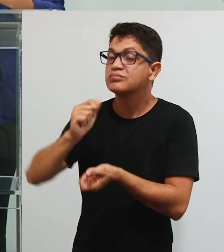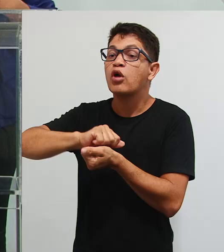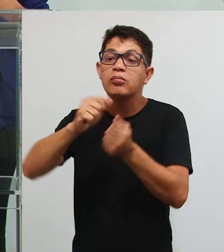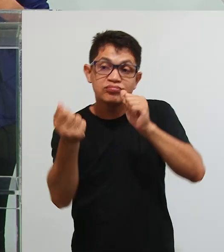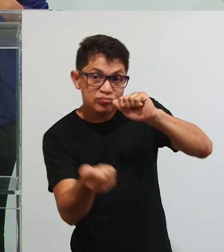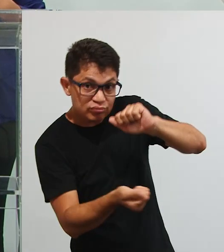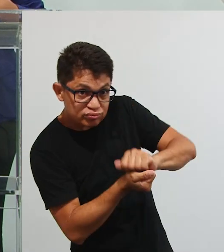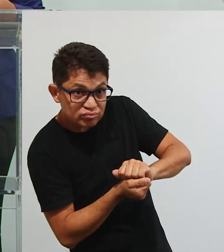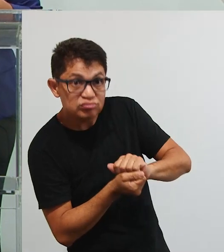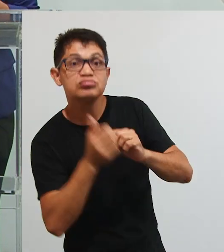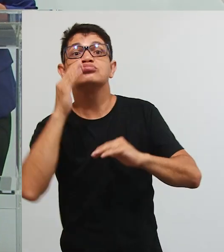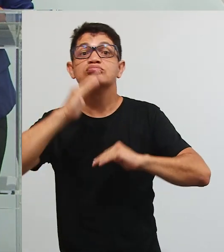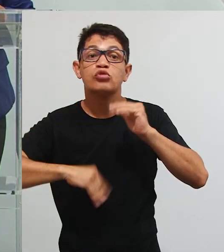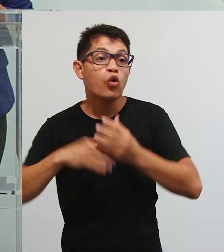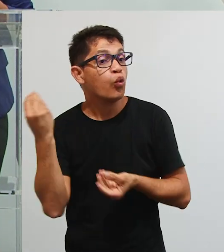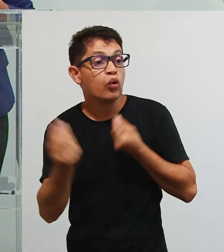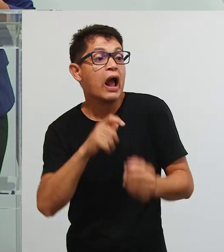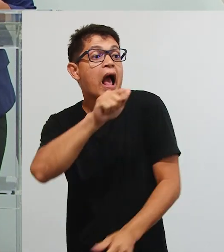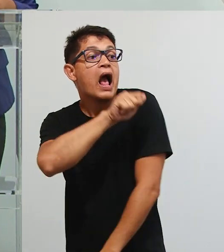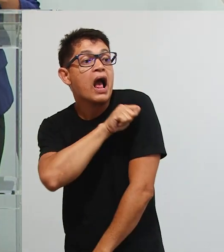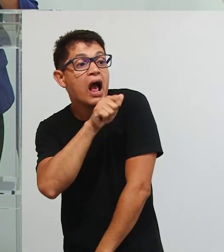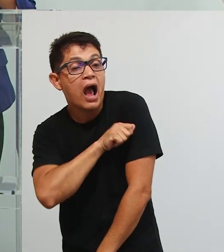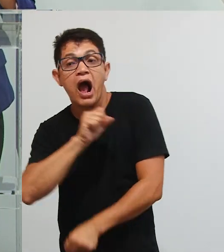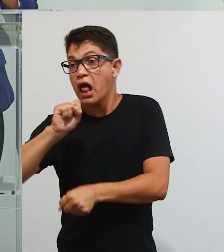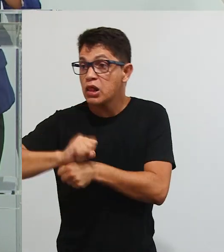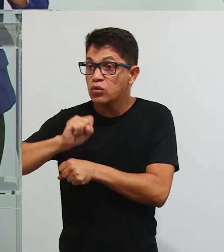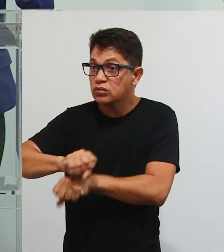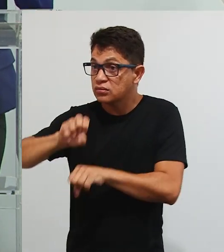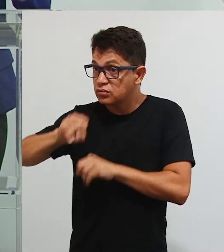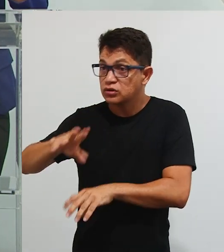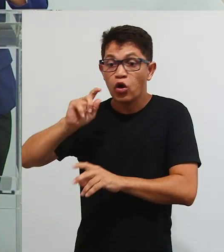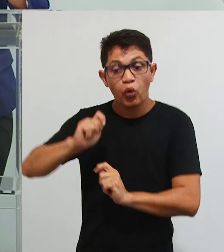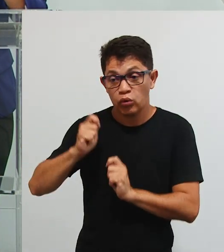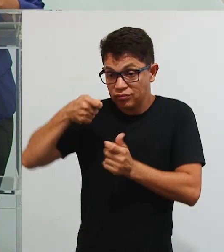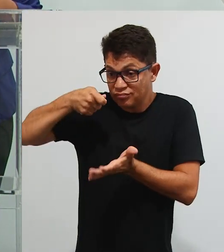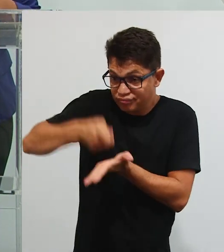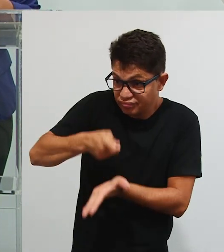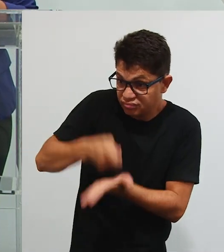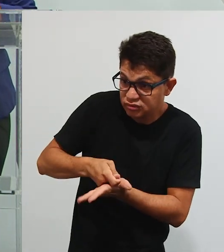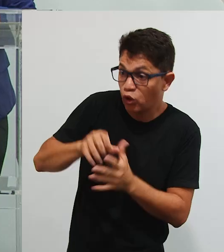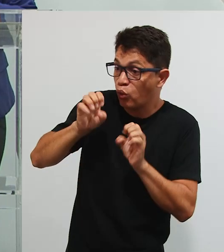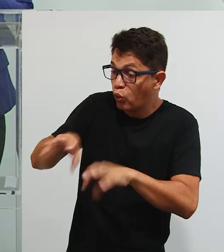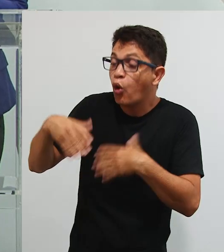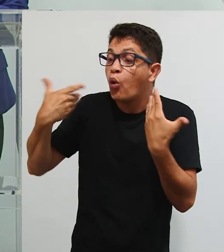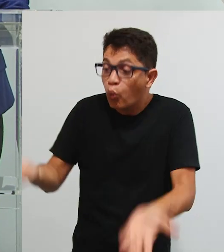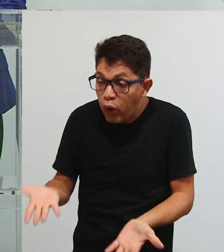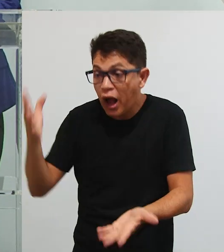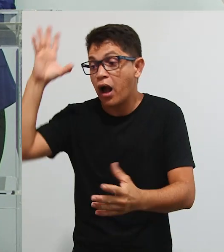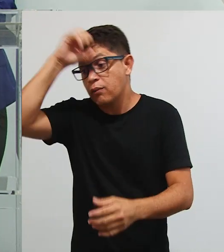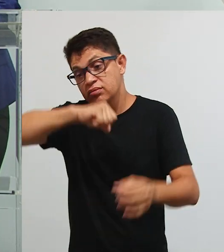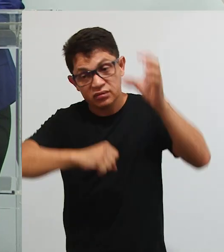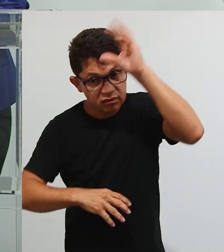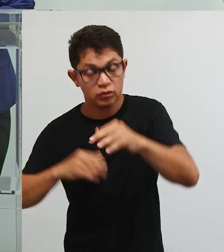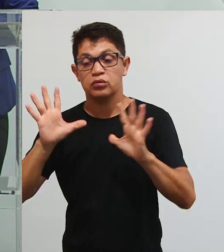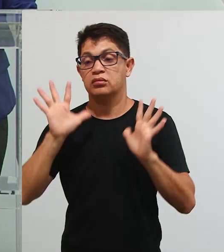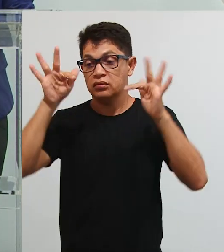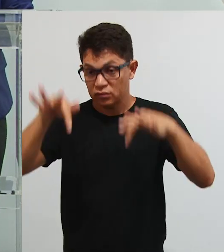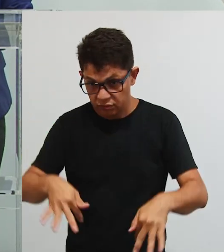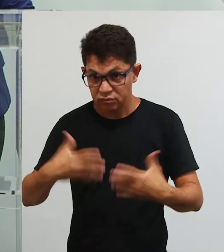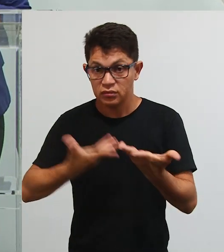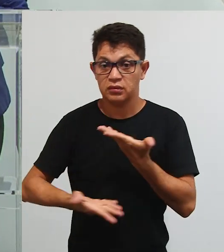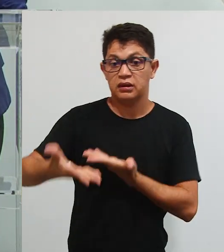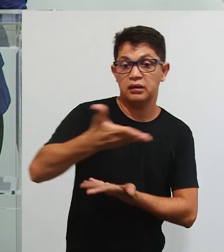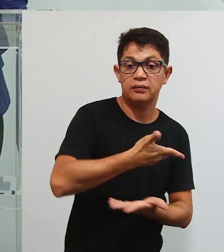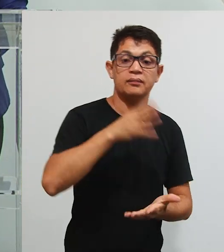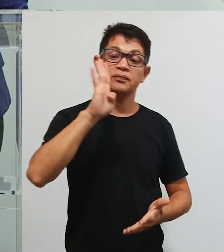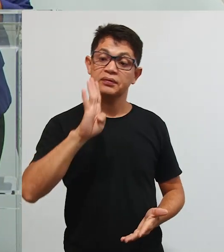de habilidades desse aluno? O que se espera enquanto atitude que ele deve ter diante de um determinado problema?